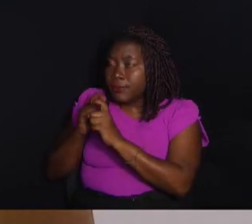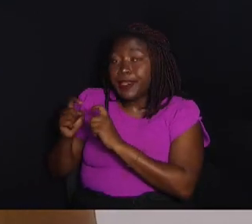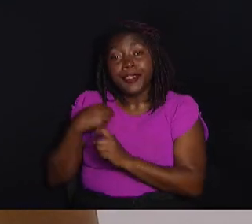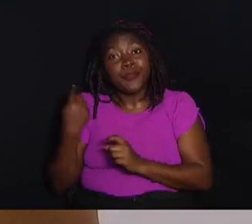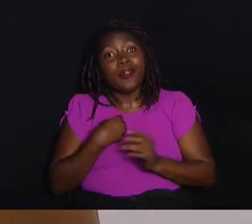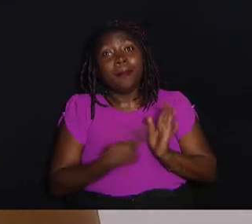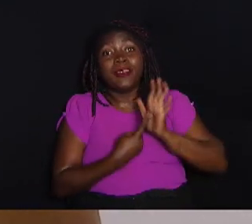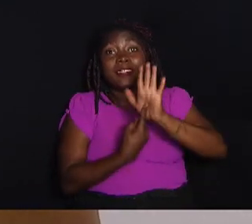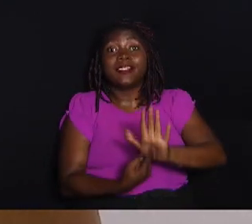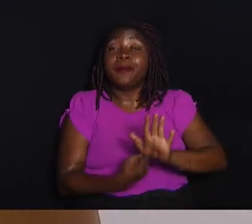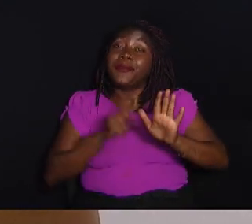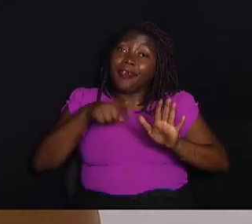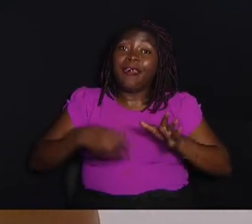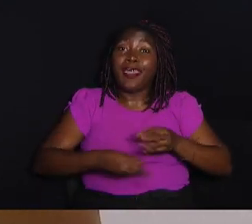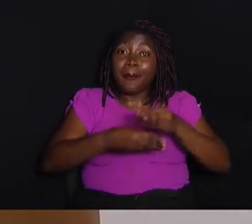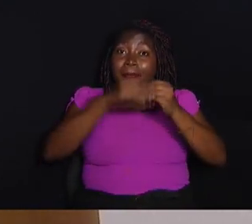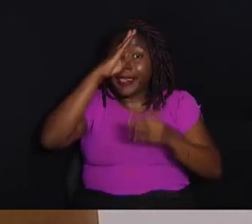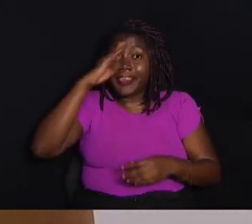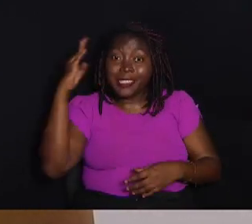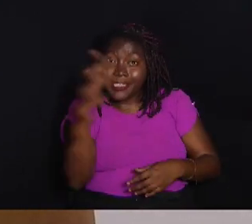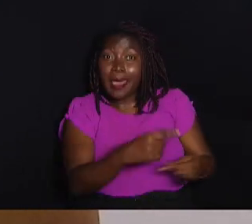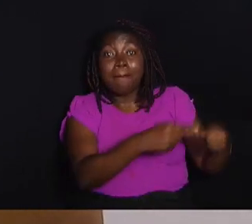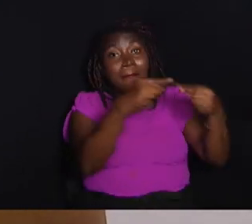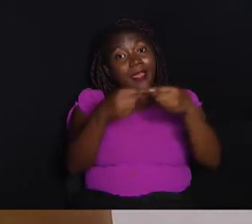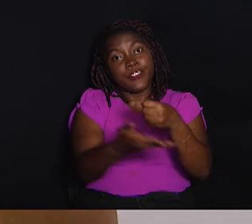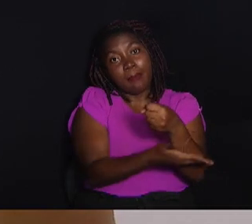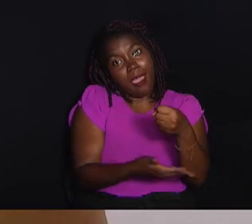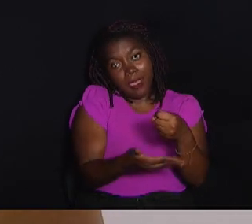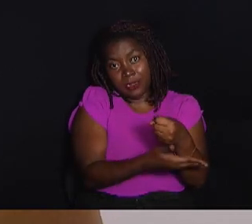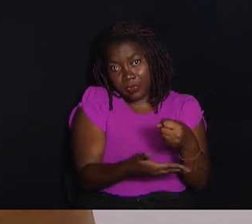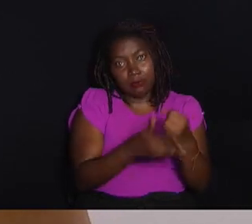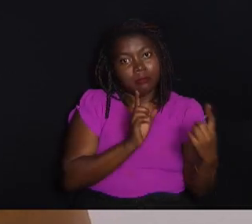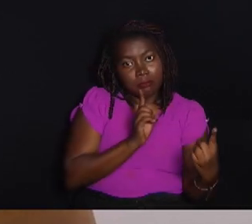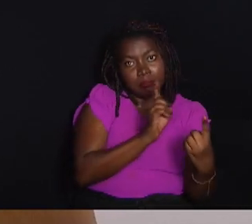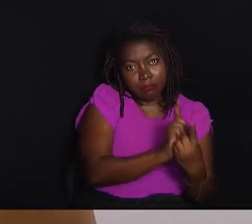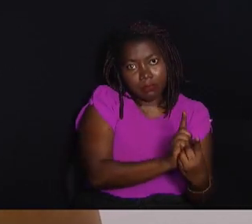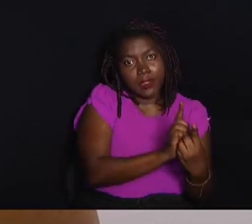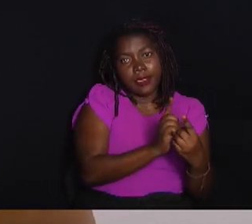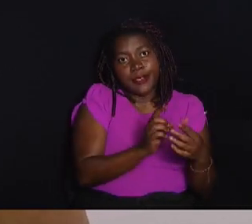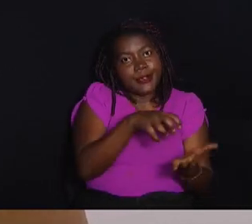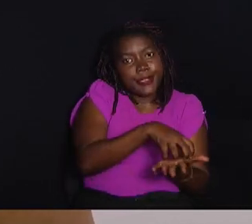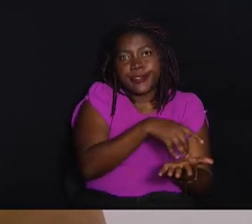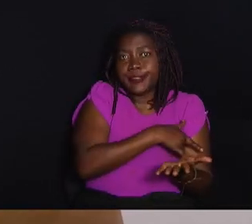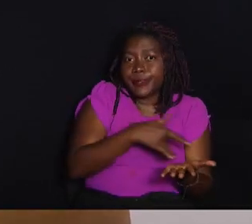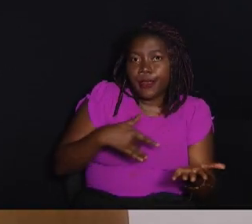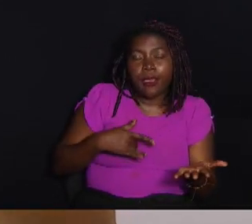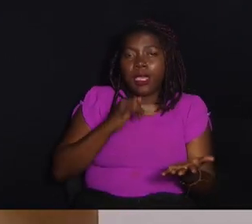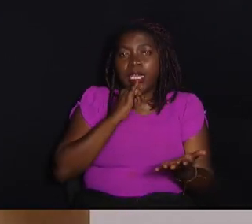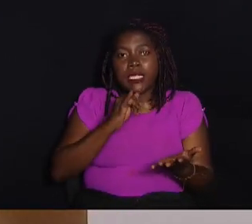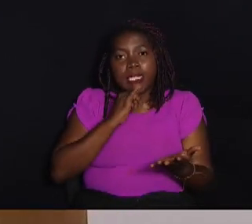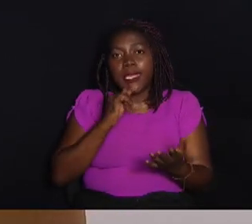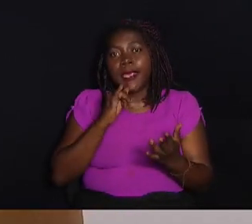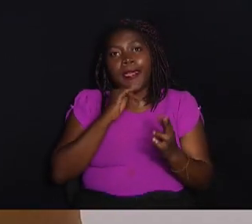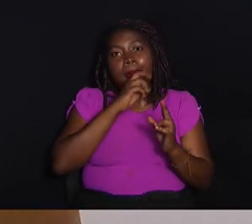foi foram emendas destinadas pra rede básica de saúde de atendimento centros de saúde centros de saúde como por exemplo do Parque da